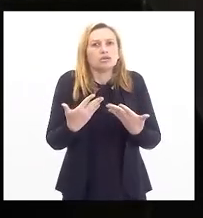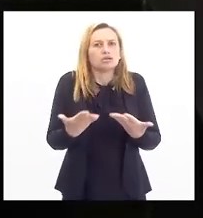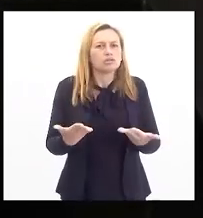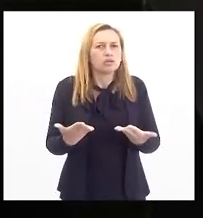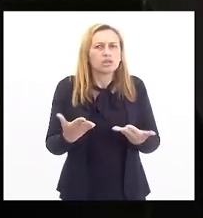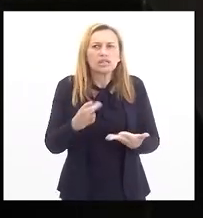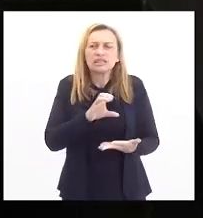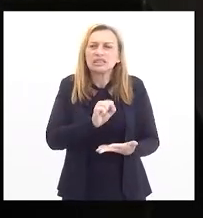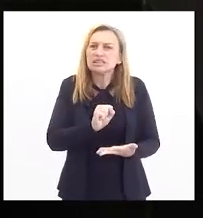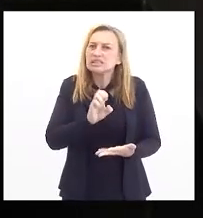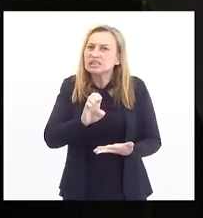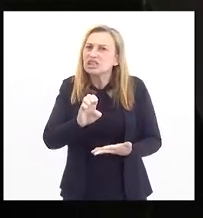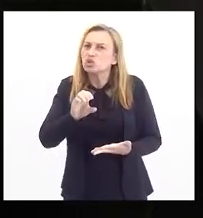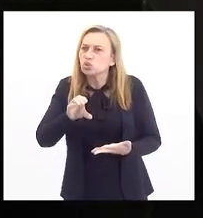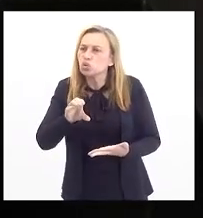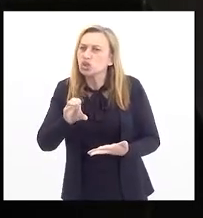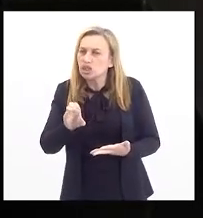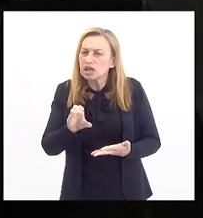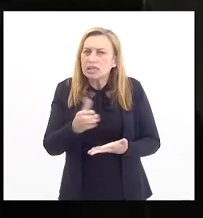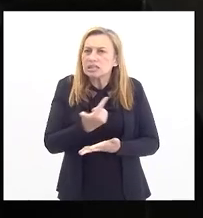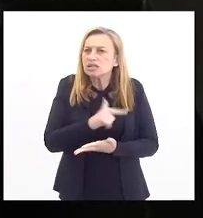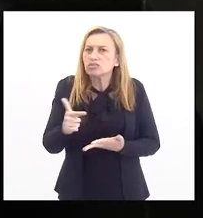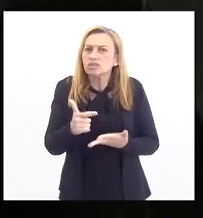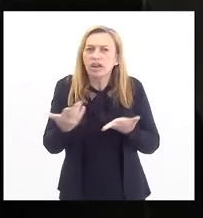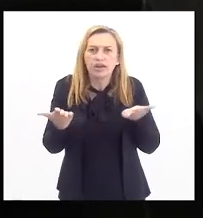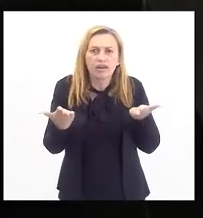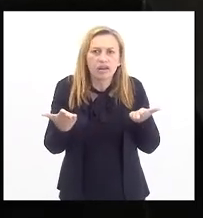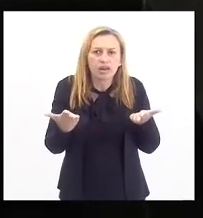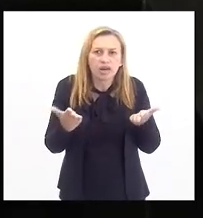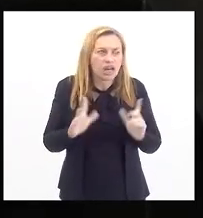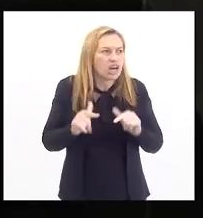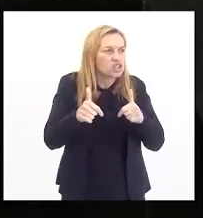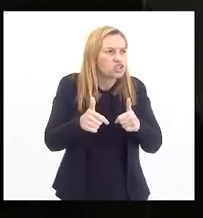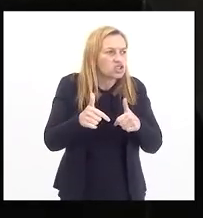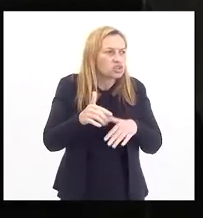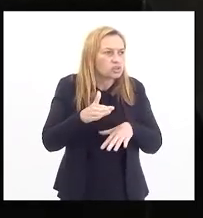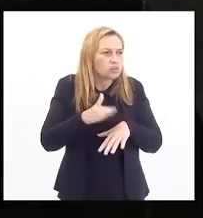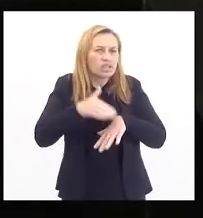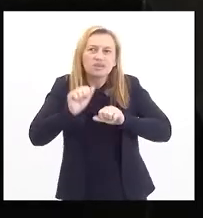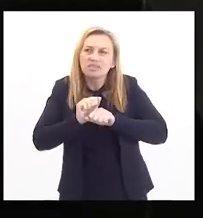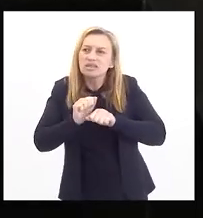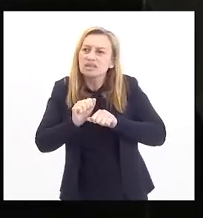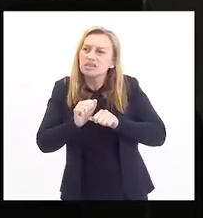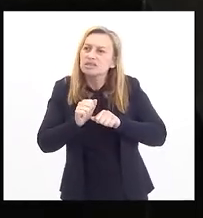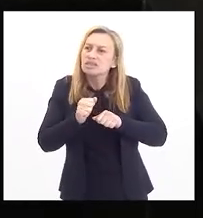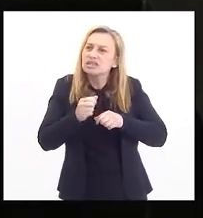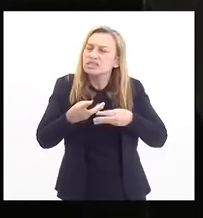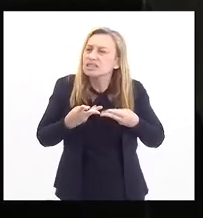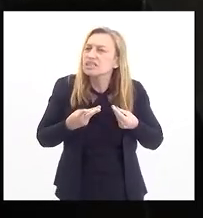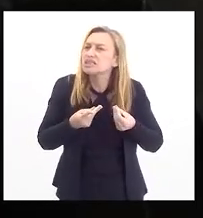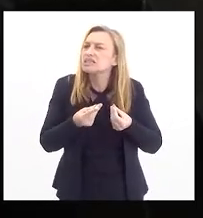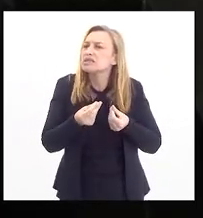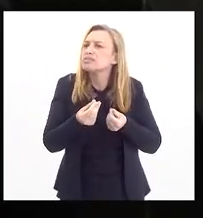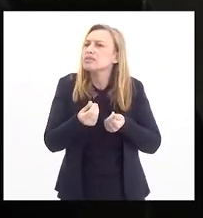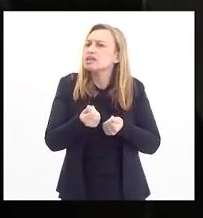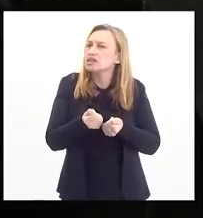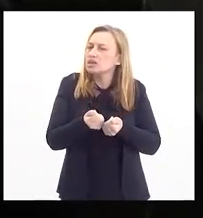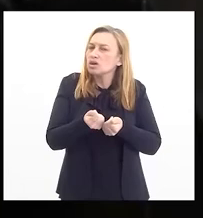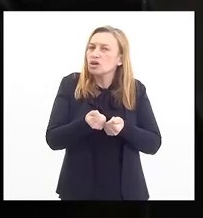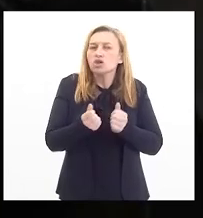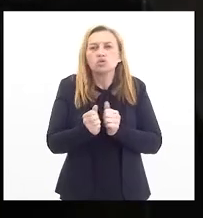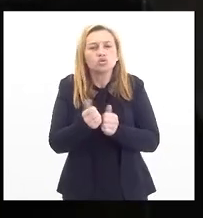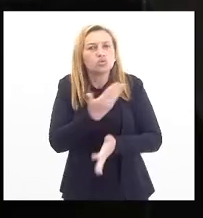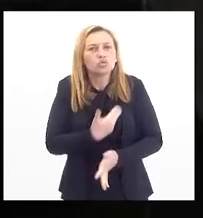que a SEDUC, né, não tenha, digamos, agido com maior contundência, né, na ponderação com o